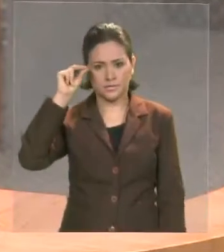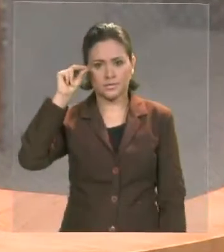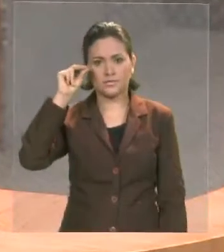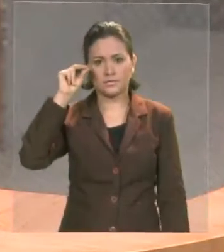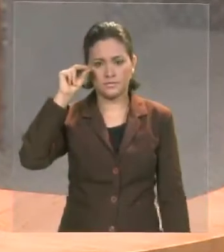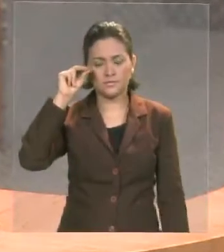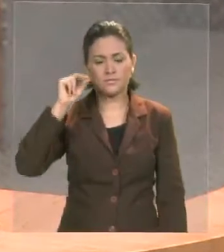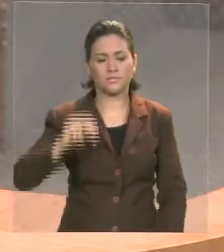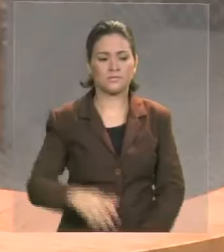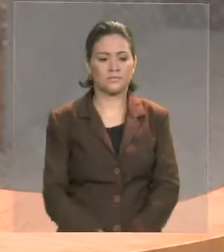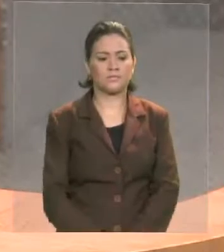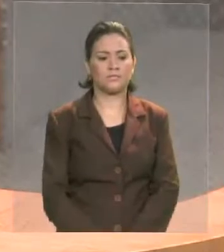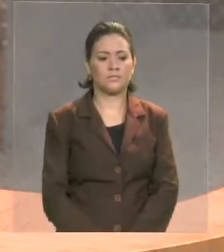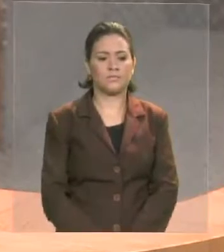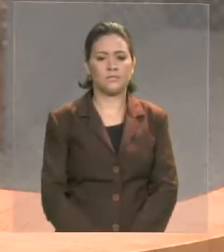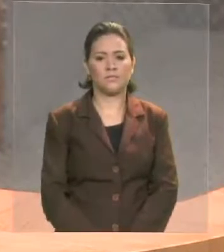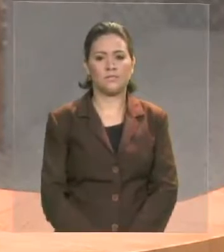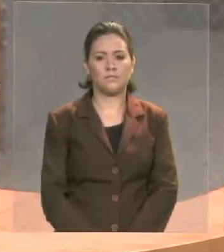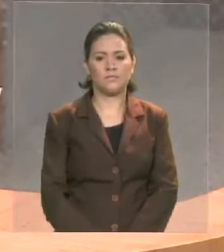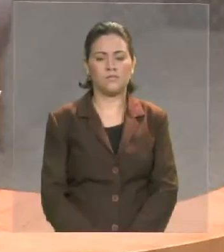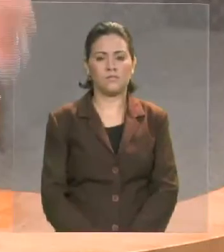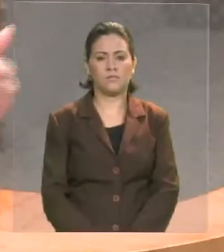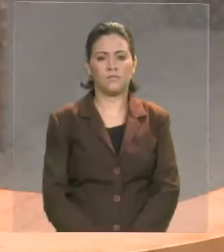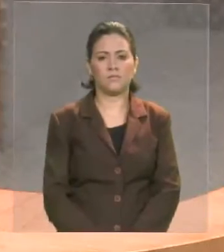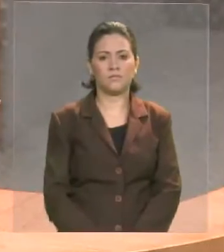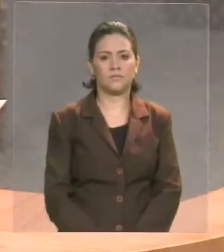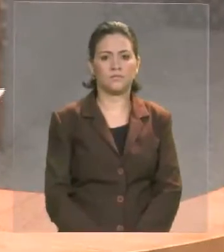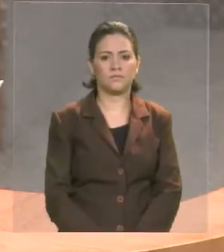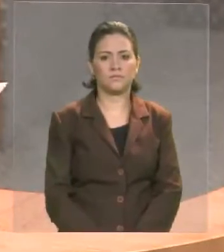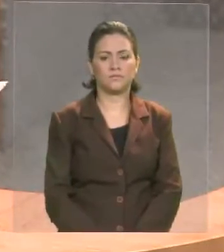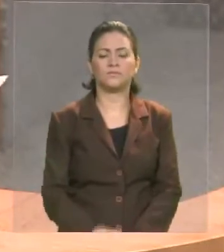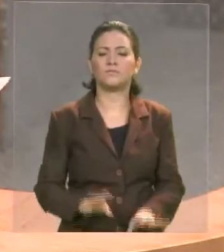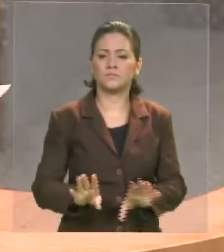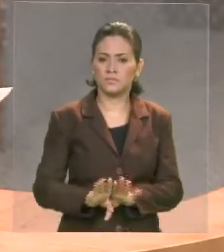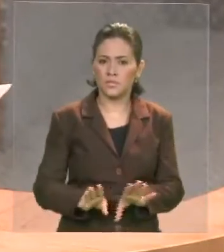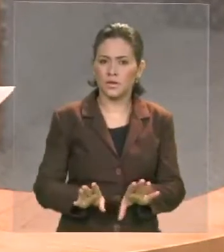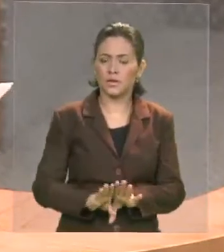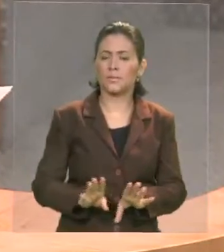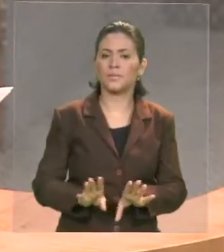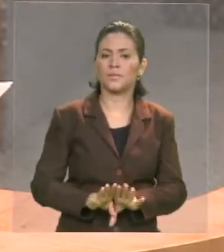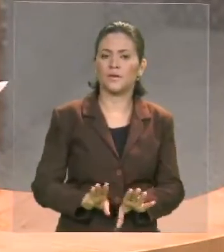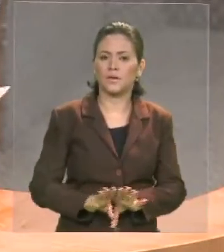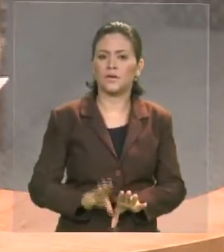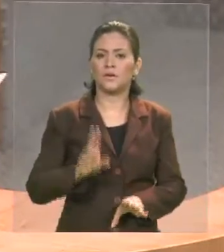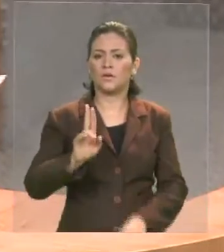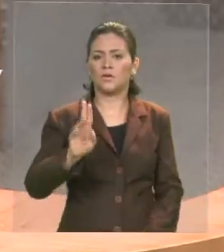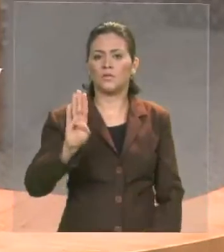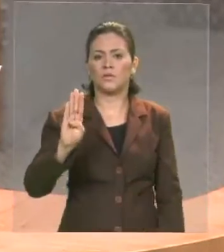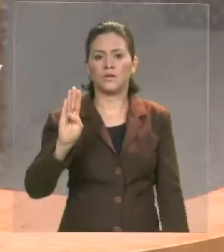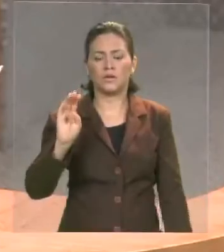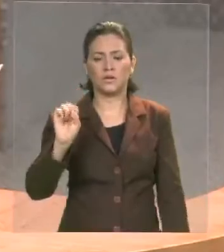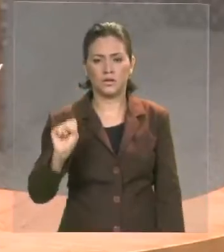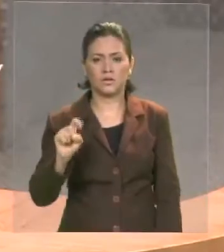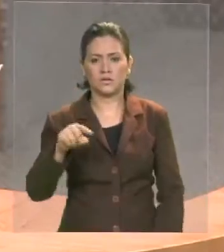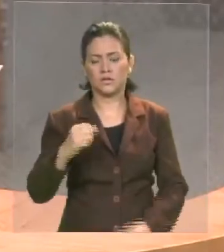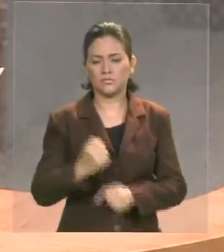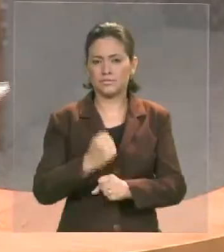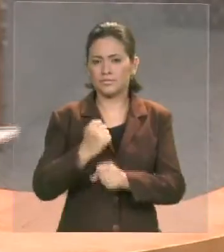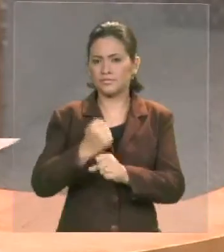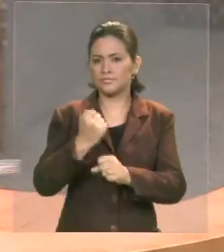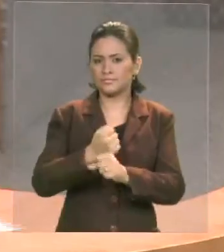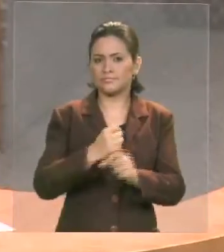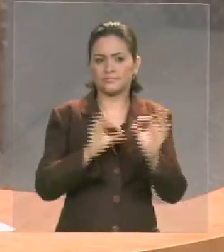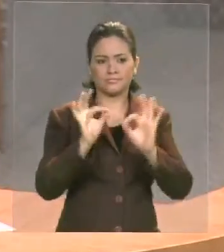no município. Assim como vários postos de saúde que recuperou, construiu e ampliou.